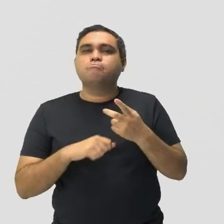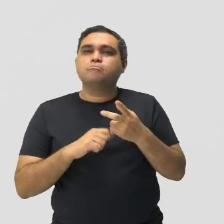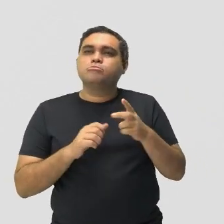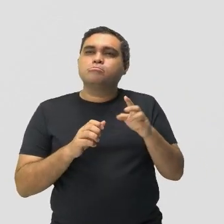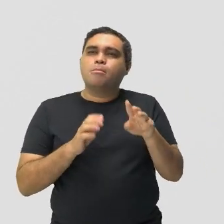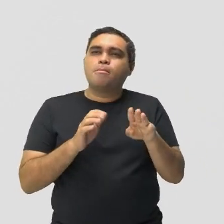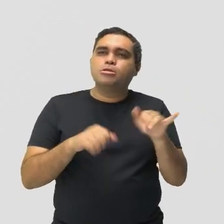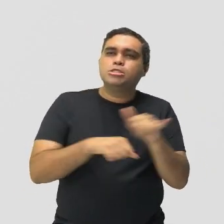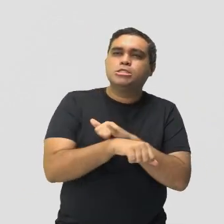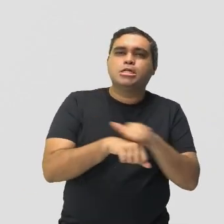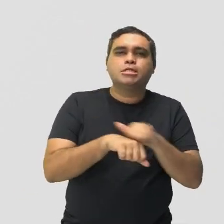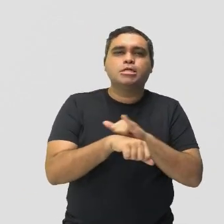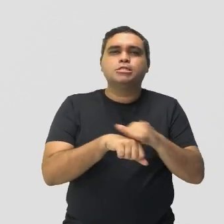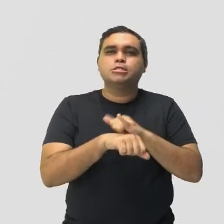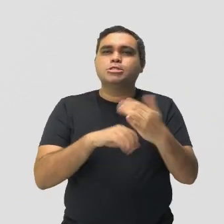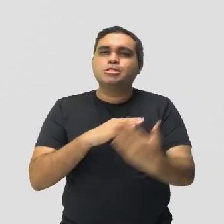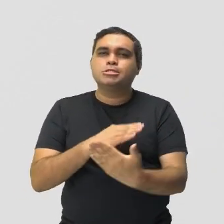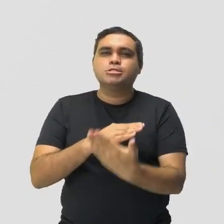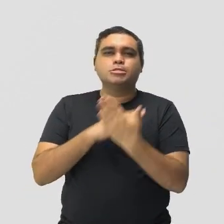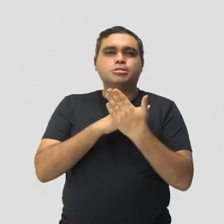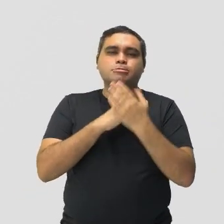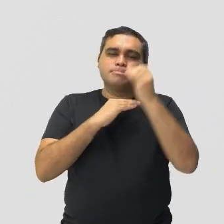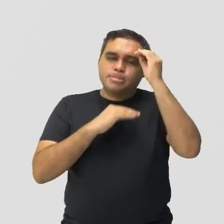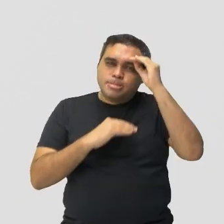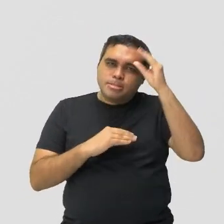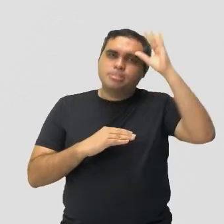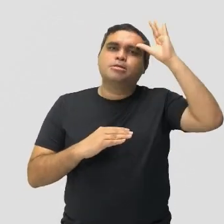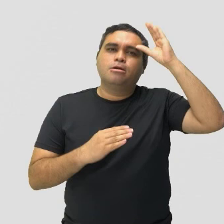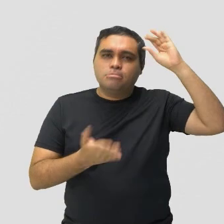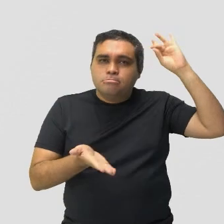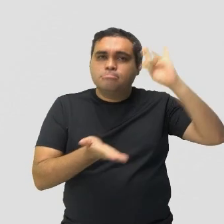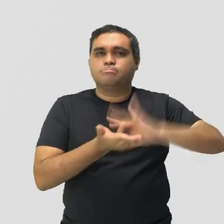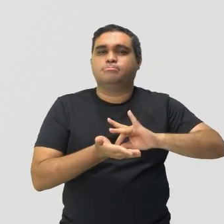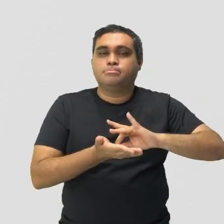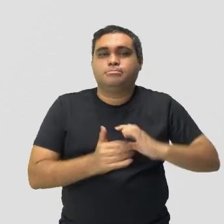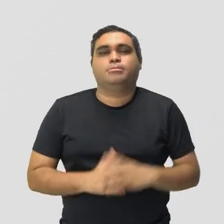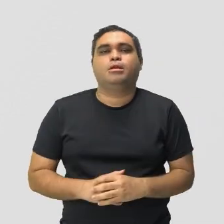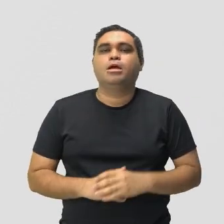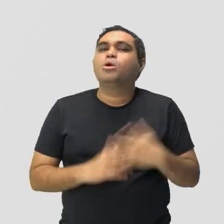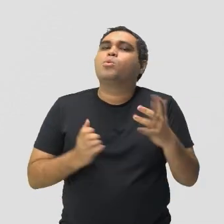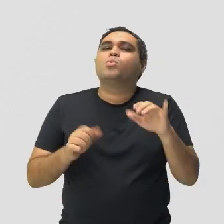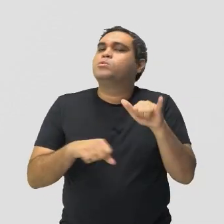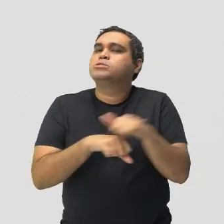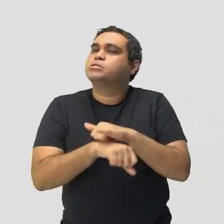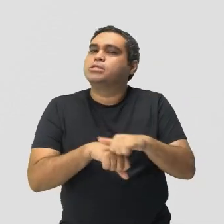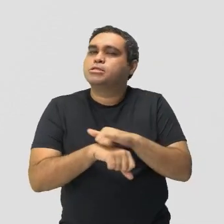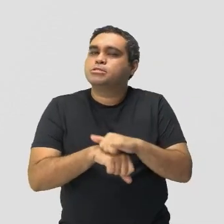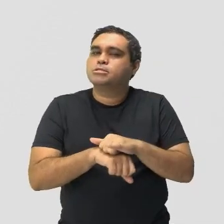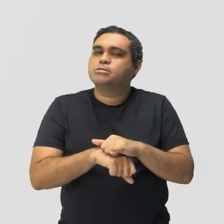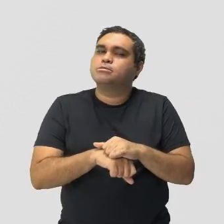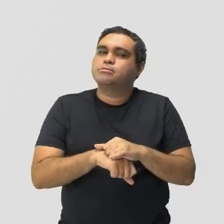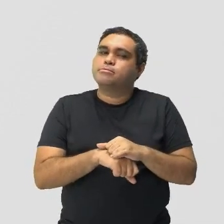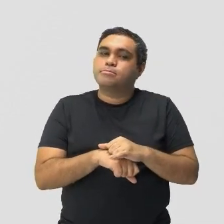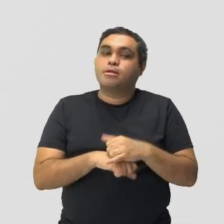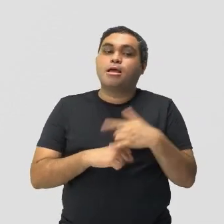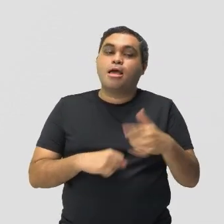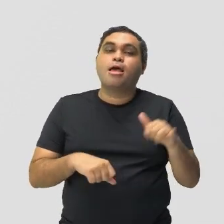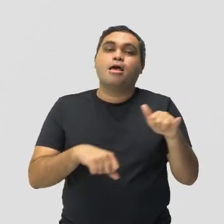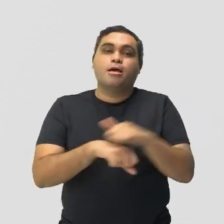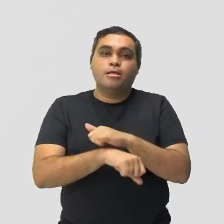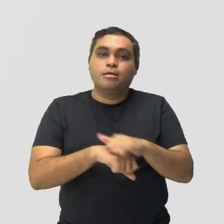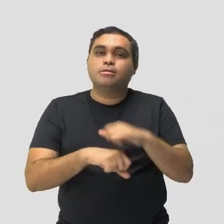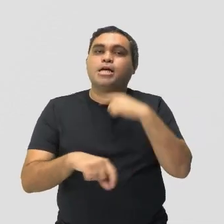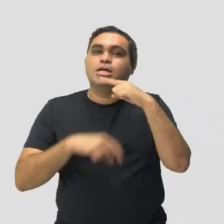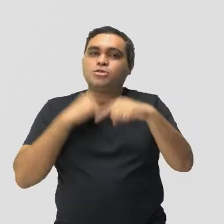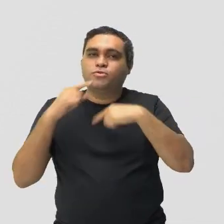nos ajude a pensar de uma forma correta, verdadeira. E que método é esse? Aí lá no comentário, ó, é o método da